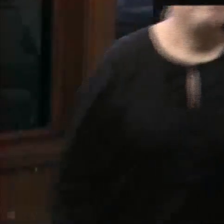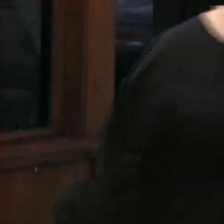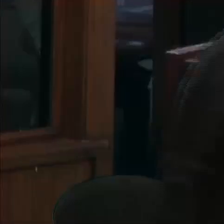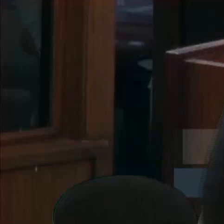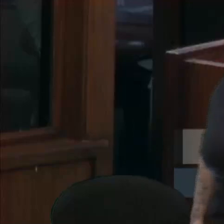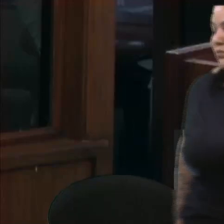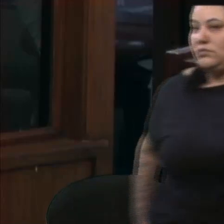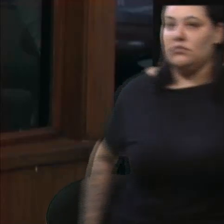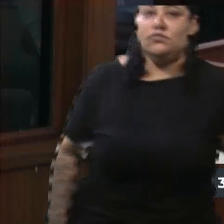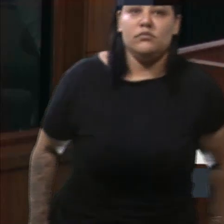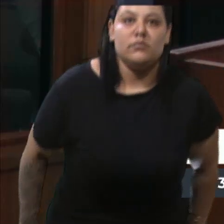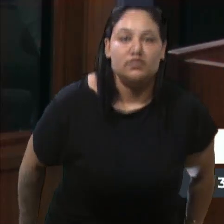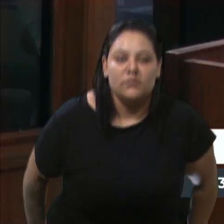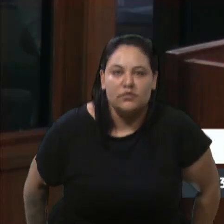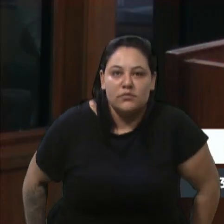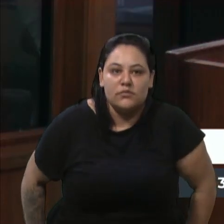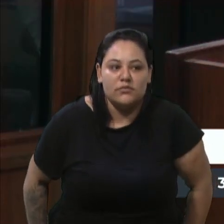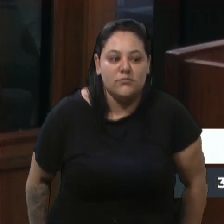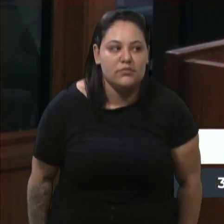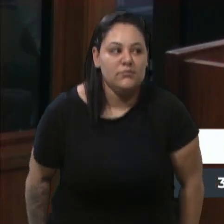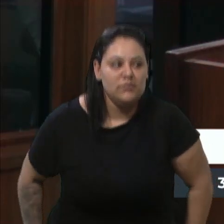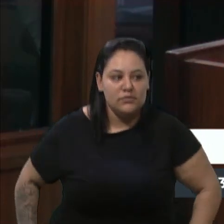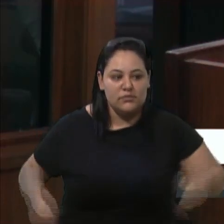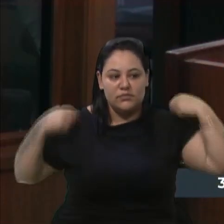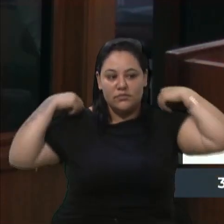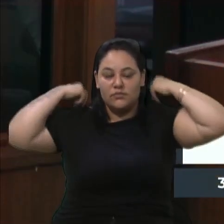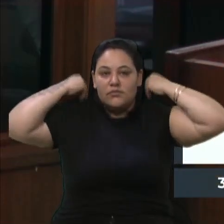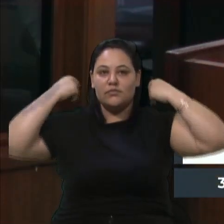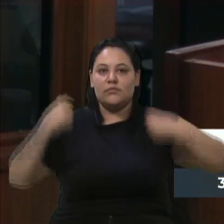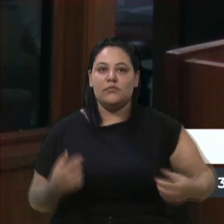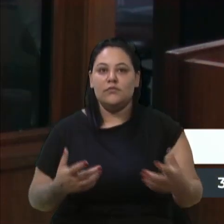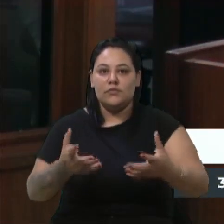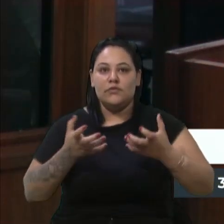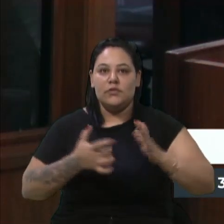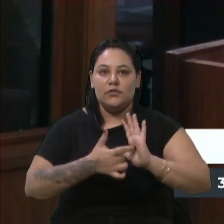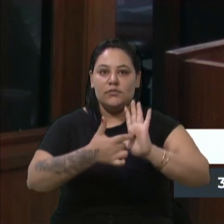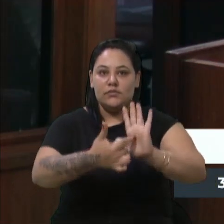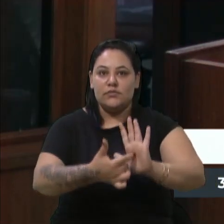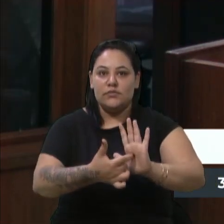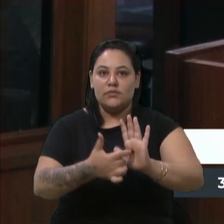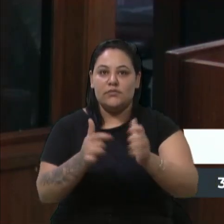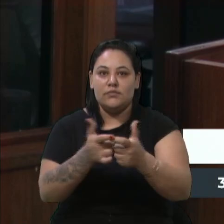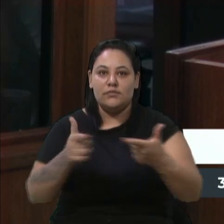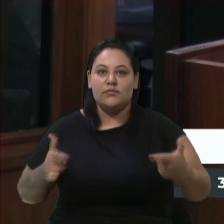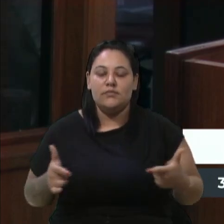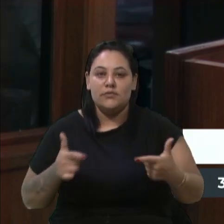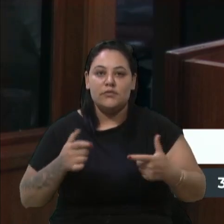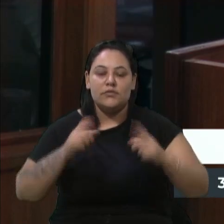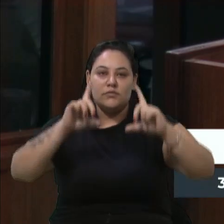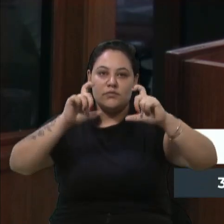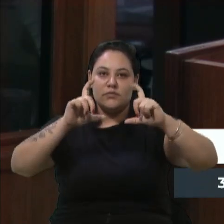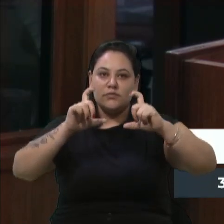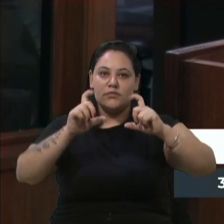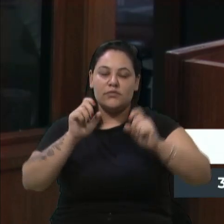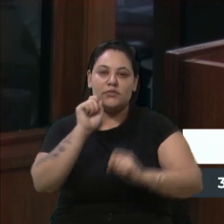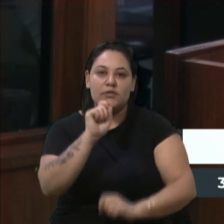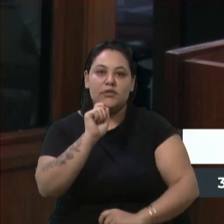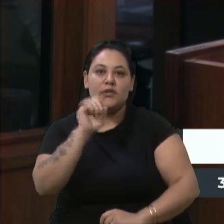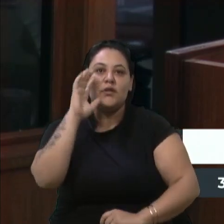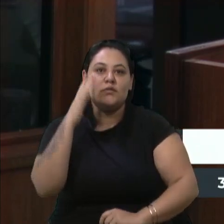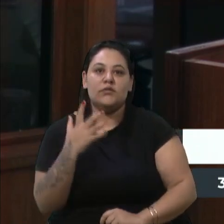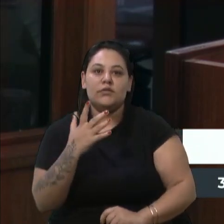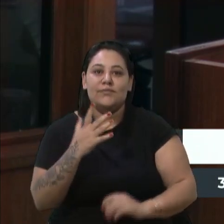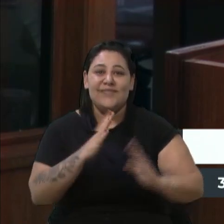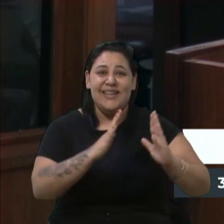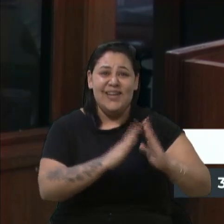que aconteceu no bairro Nossa Senhora de Lourdes, que são outras fotos, que é uma casa abandonada